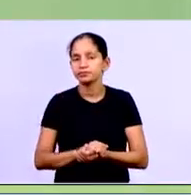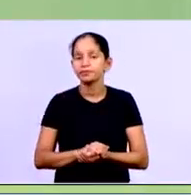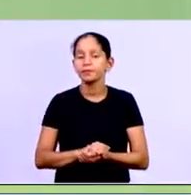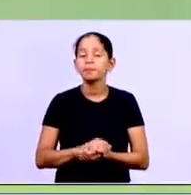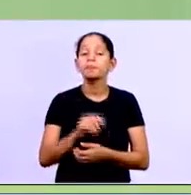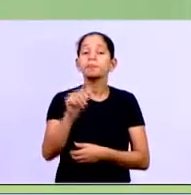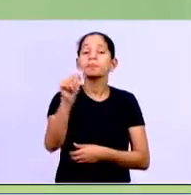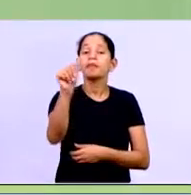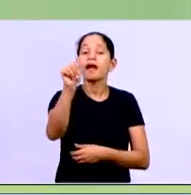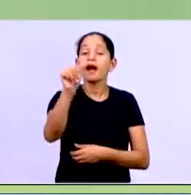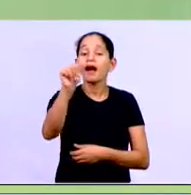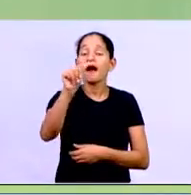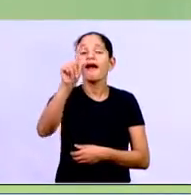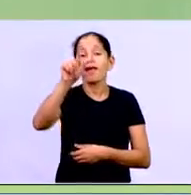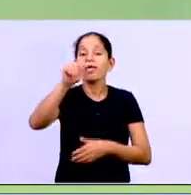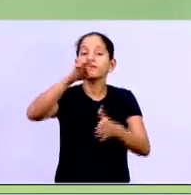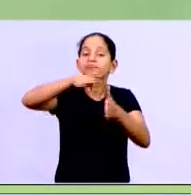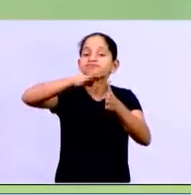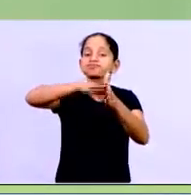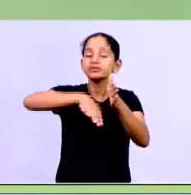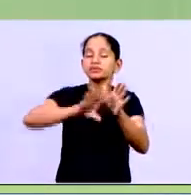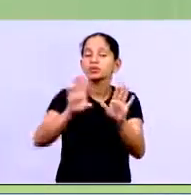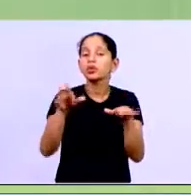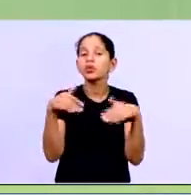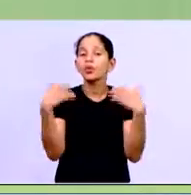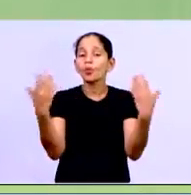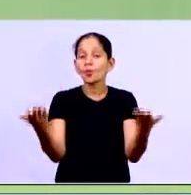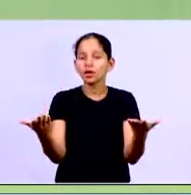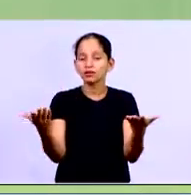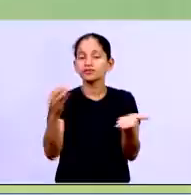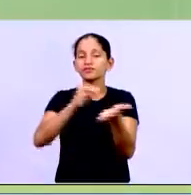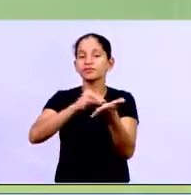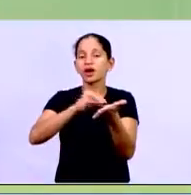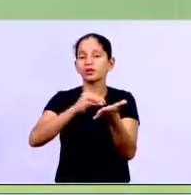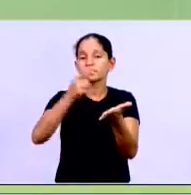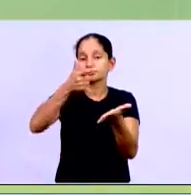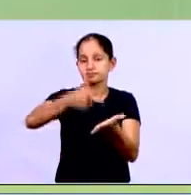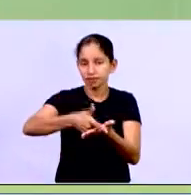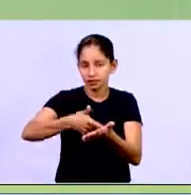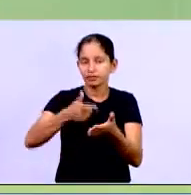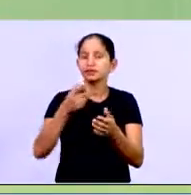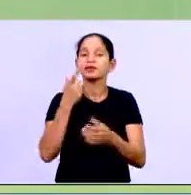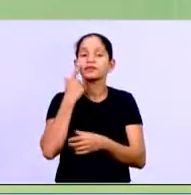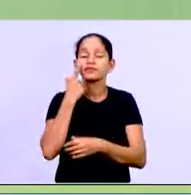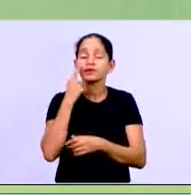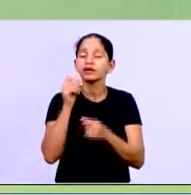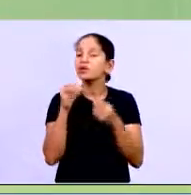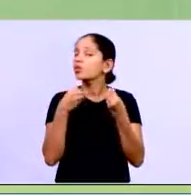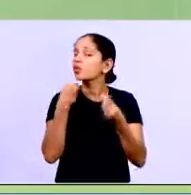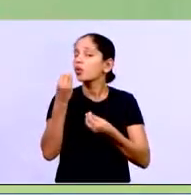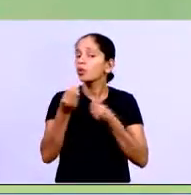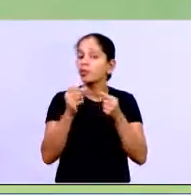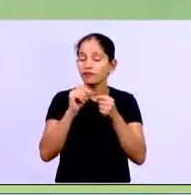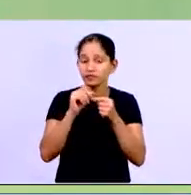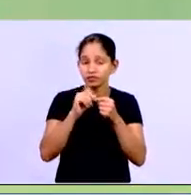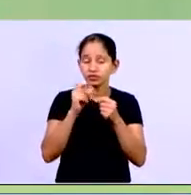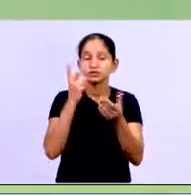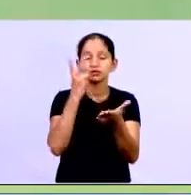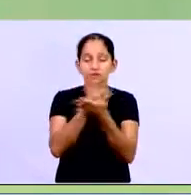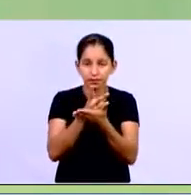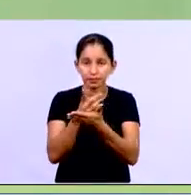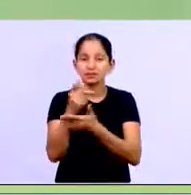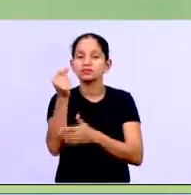O A é amortização, vocês já sabem. A amortização. Como é que é feita a amortização? Saldo